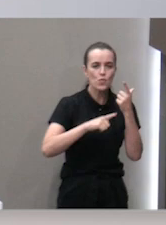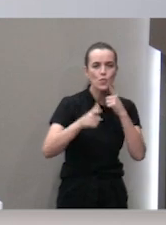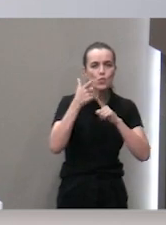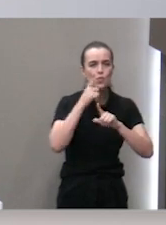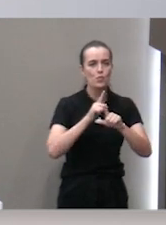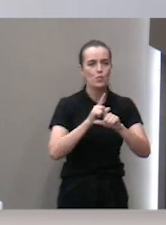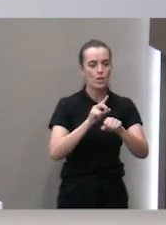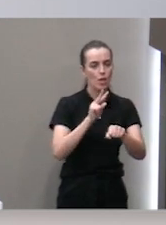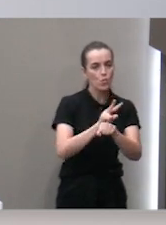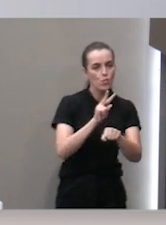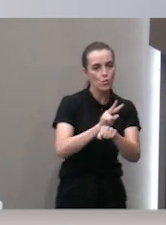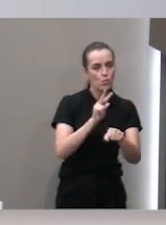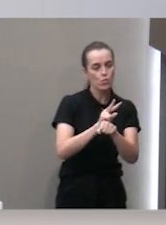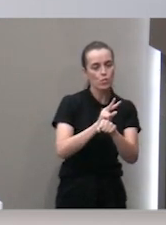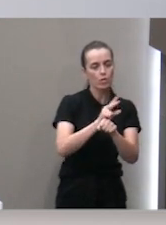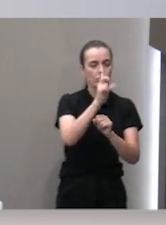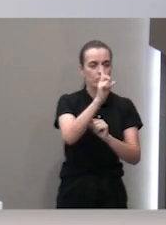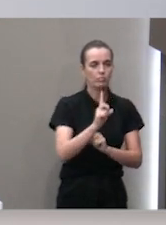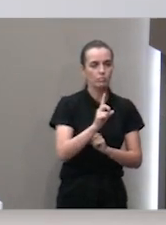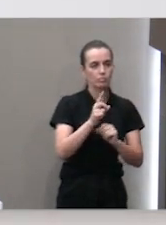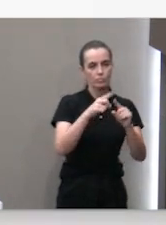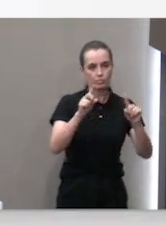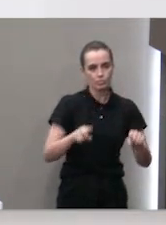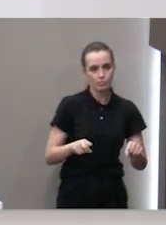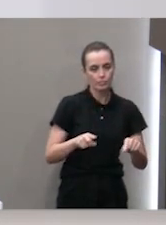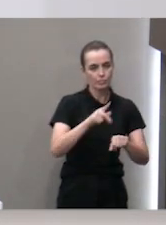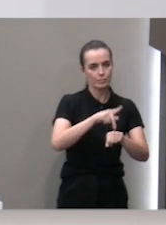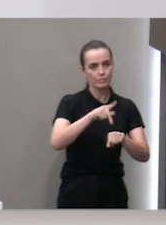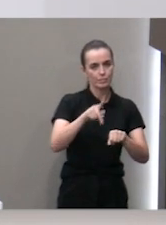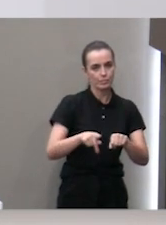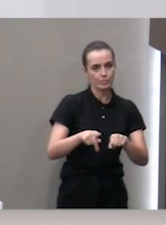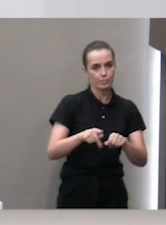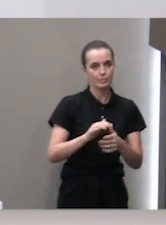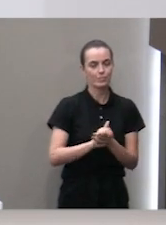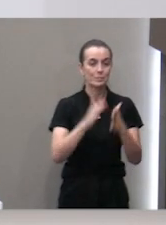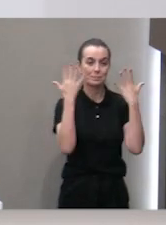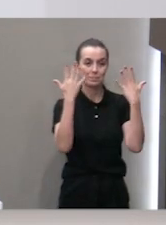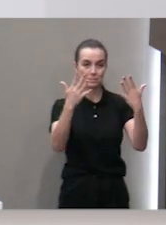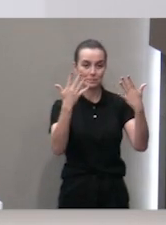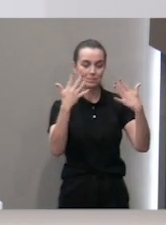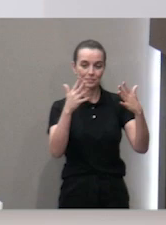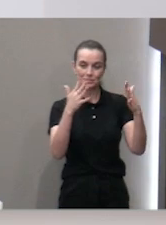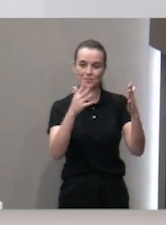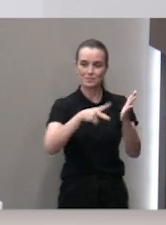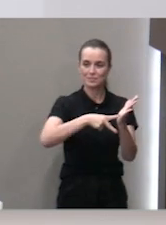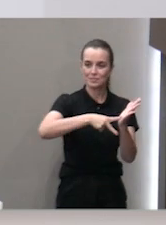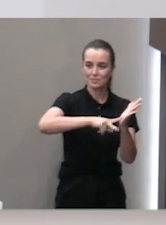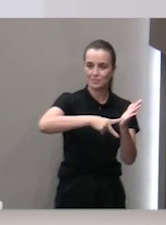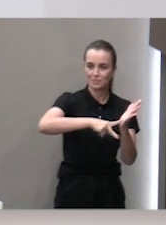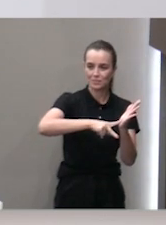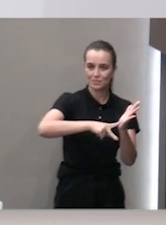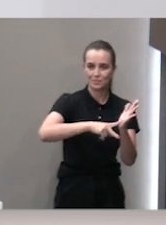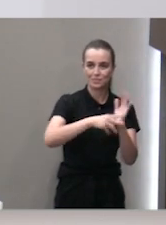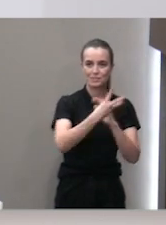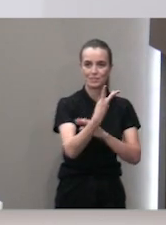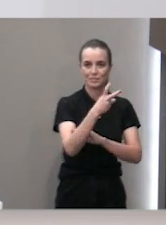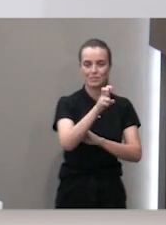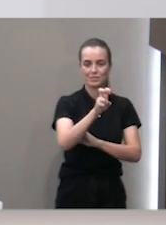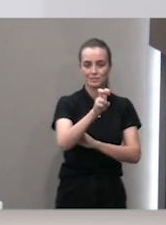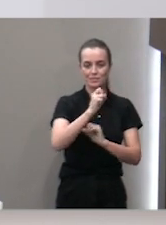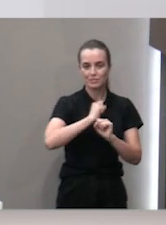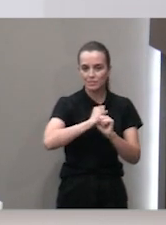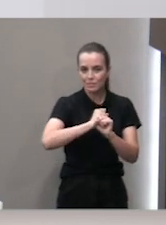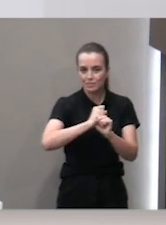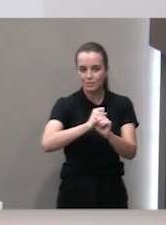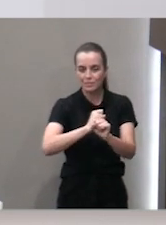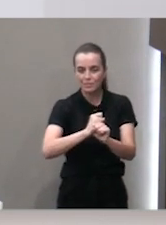servidores públicos municipais de Passo Fundo. Parabéns ao nosso Simpasso pelos seus 35 anos, que